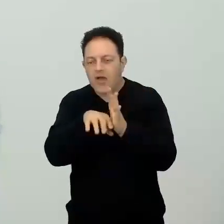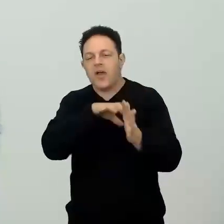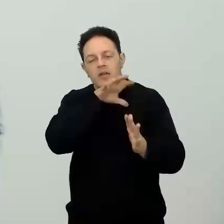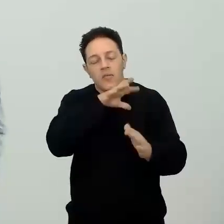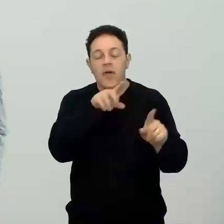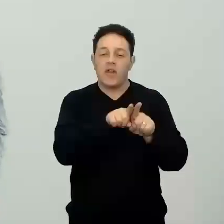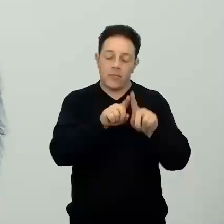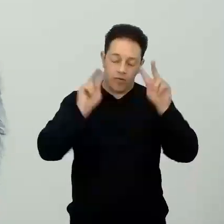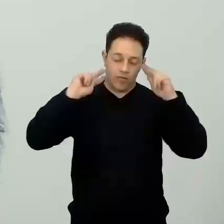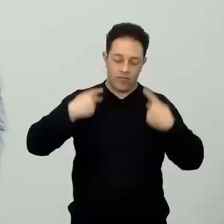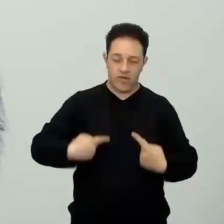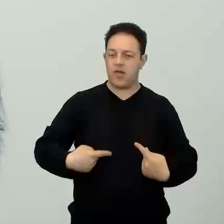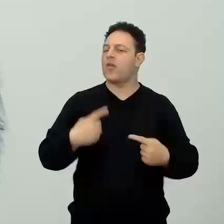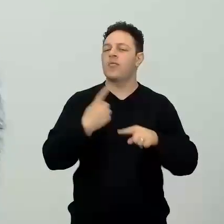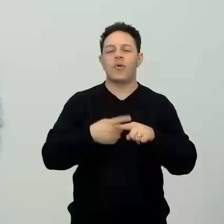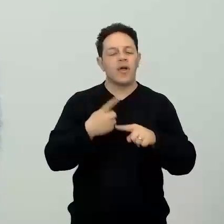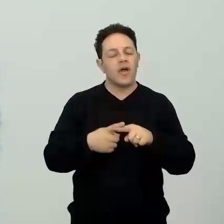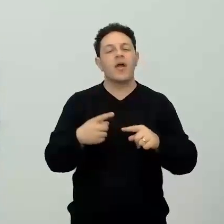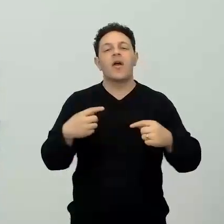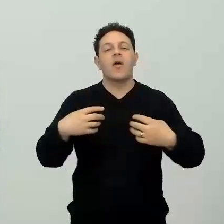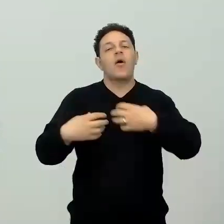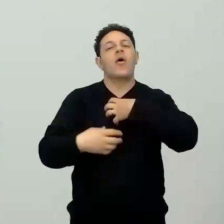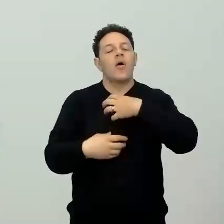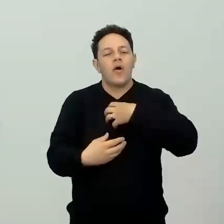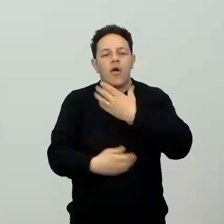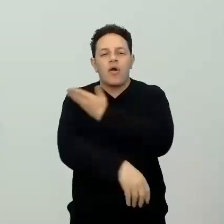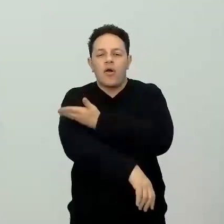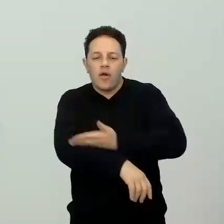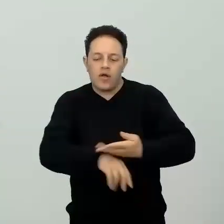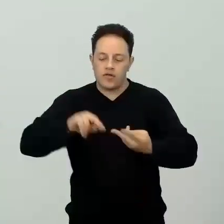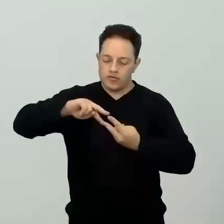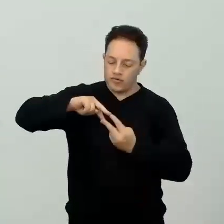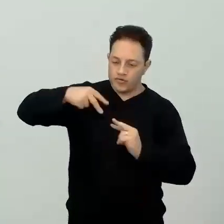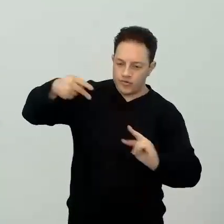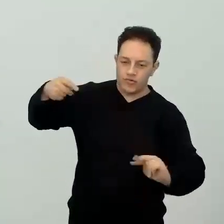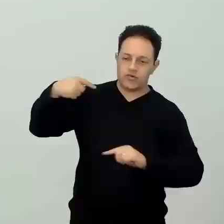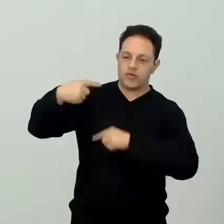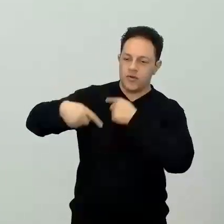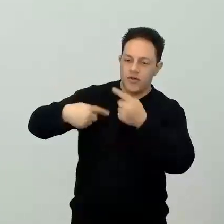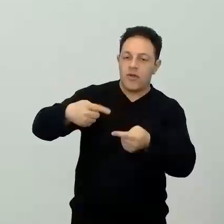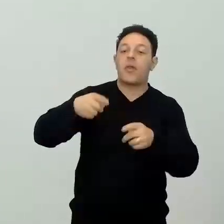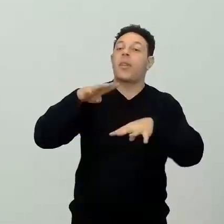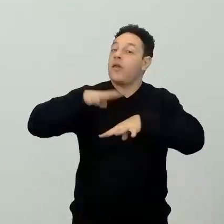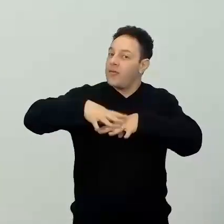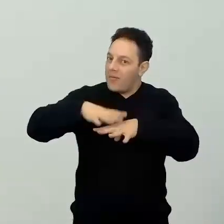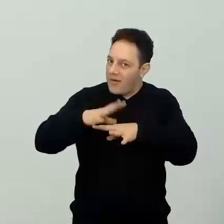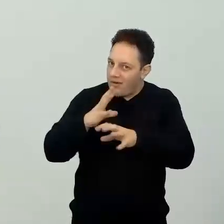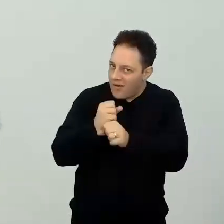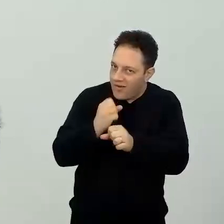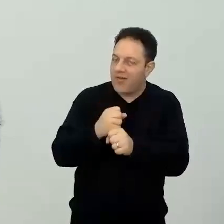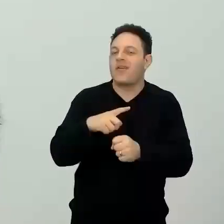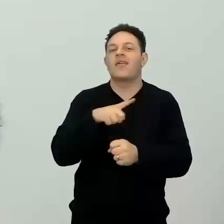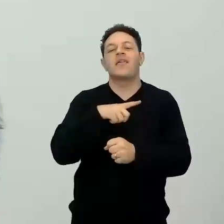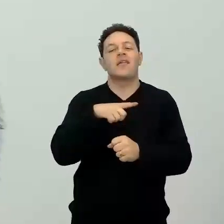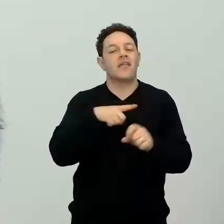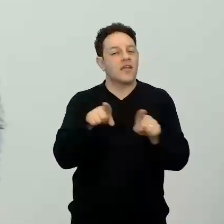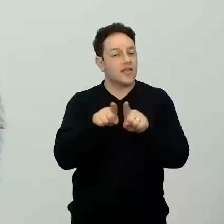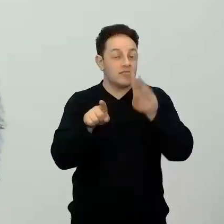humanos, porque envolve tudo, né? Comportamento, genética, matemática,